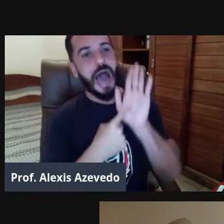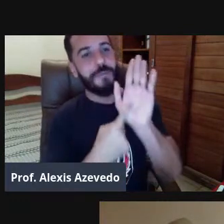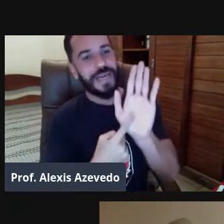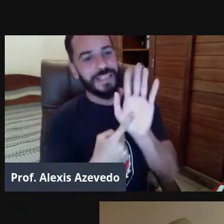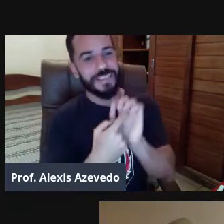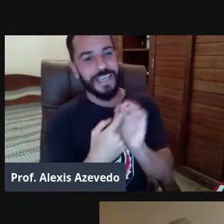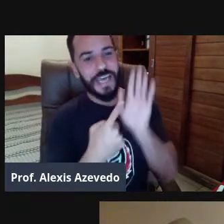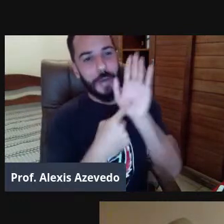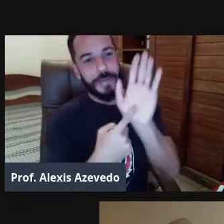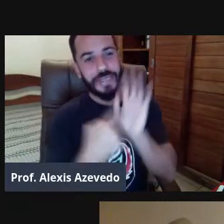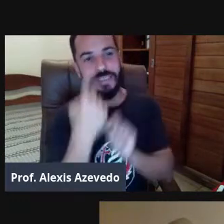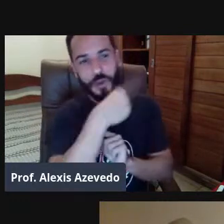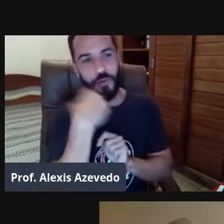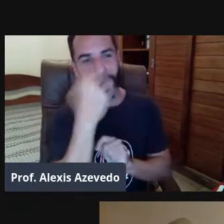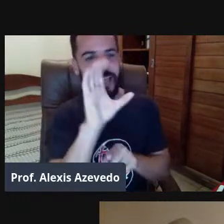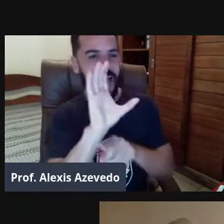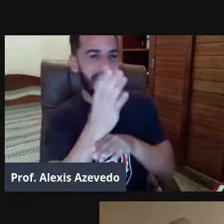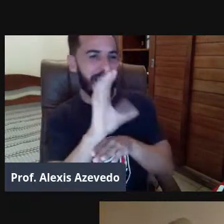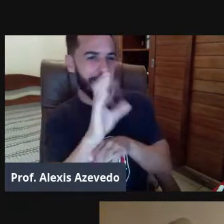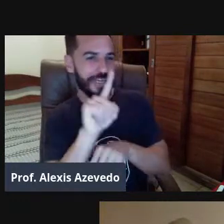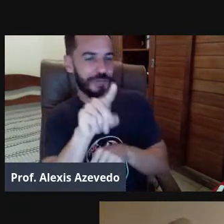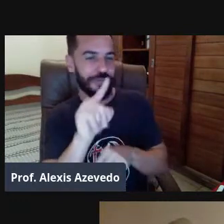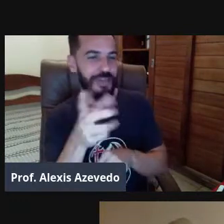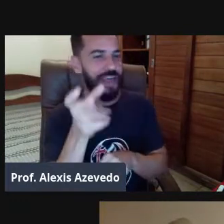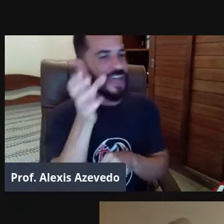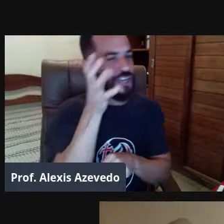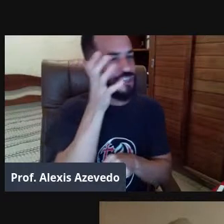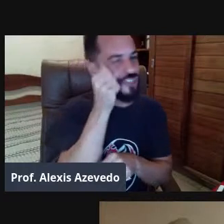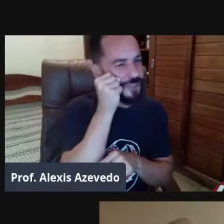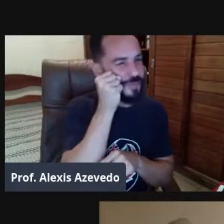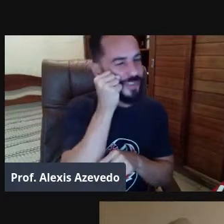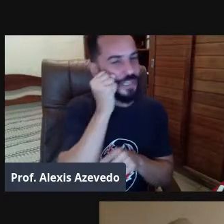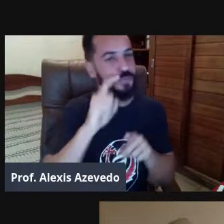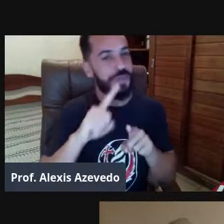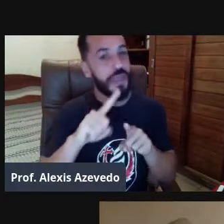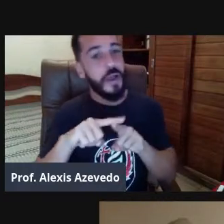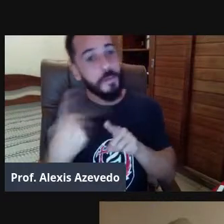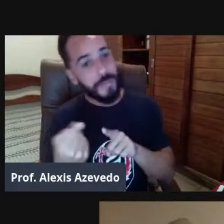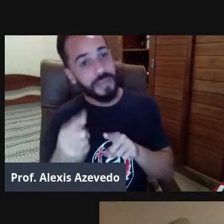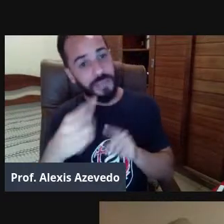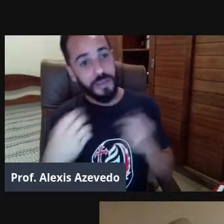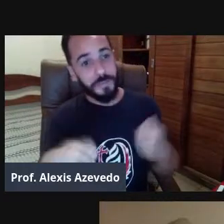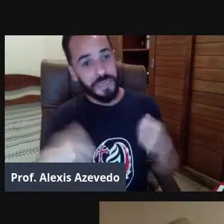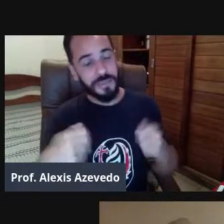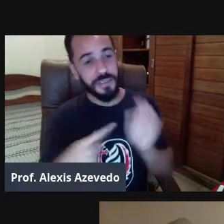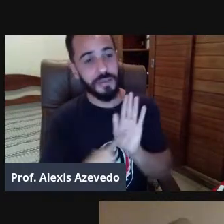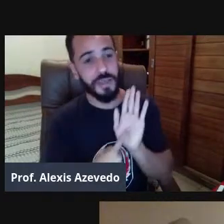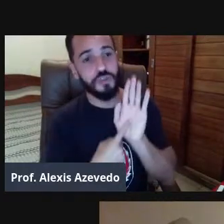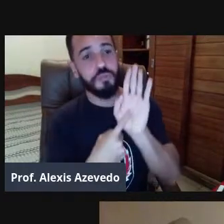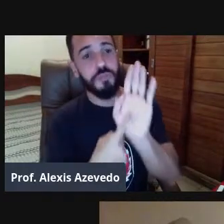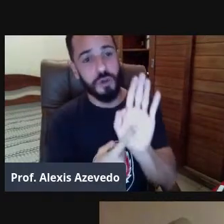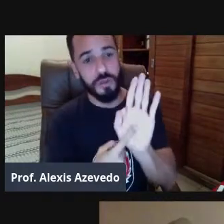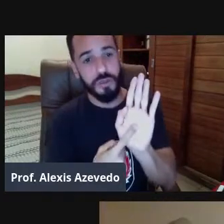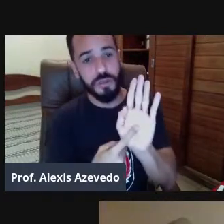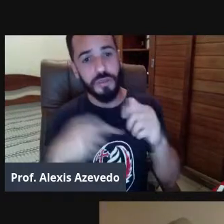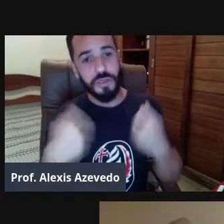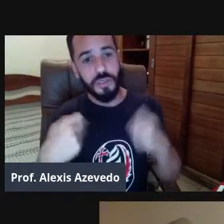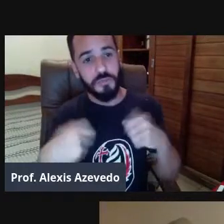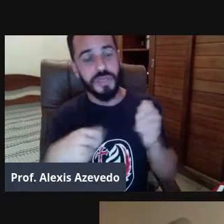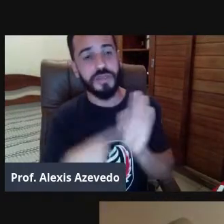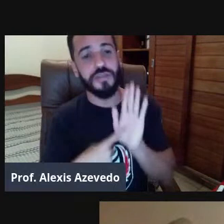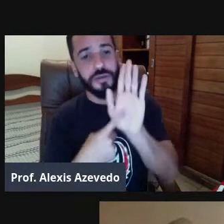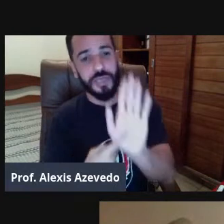a carinha dela. Então, assim, até mesmo da gente estar aqui se expondo, às vezes, isso para a gente